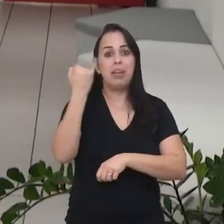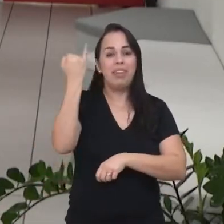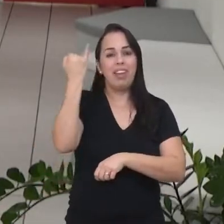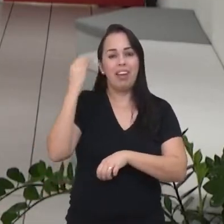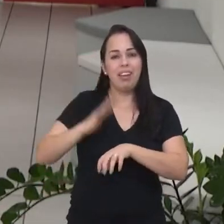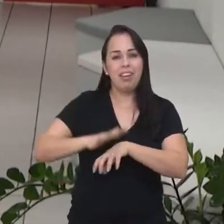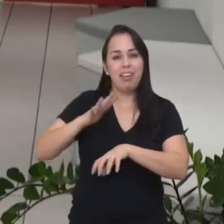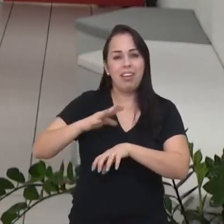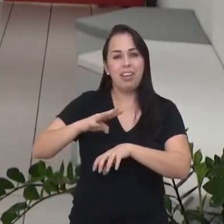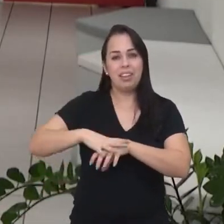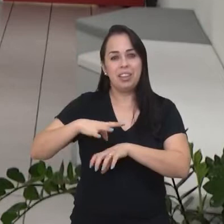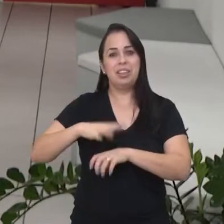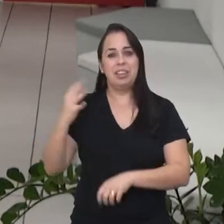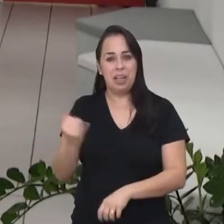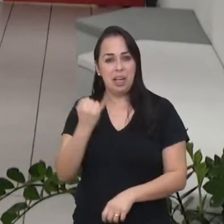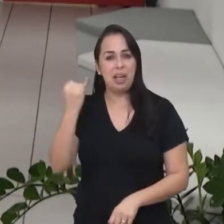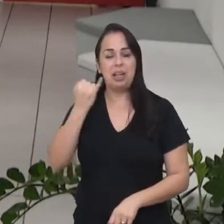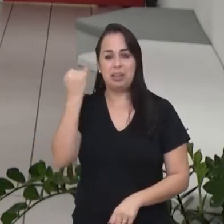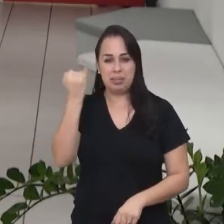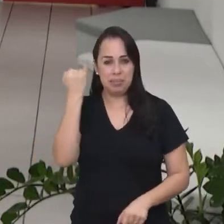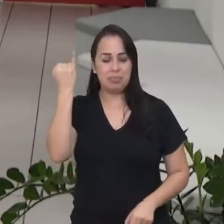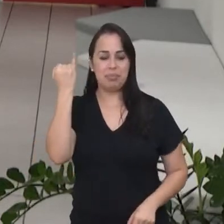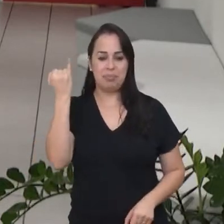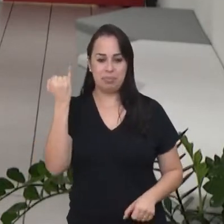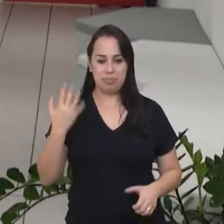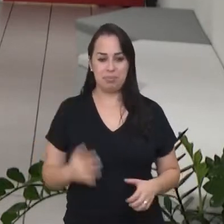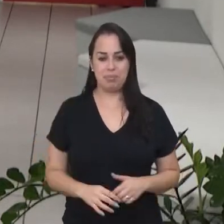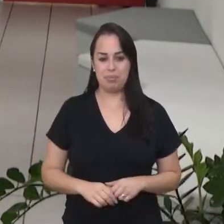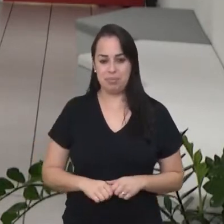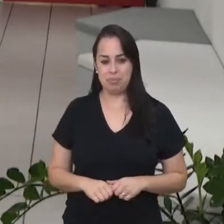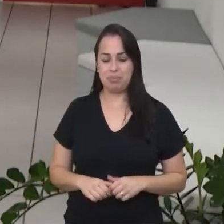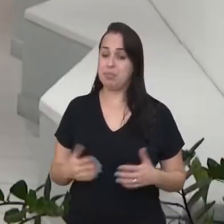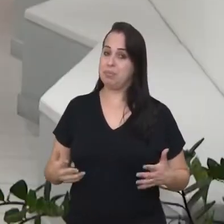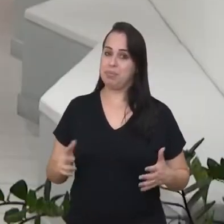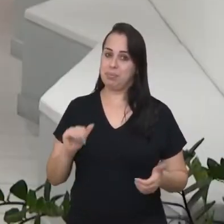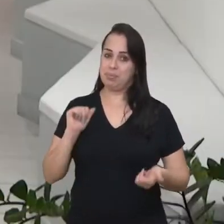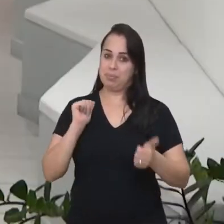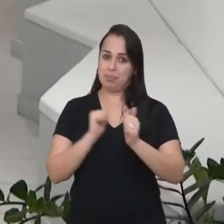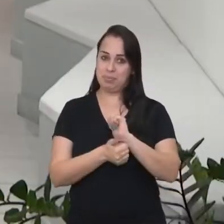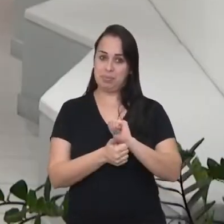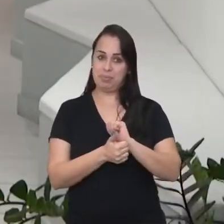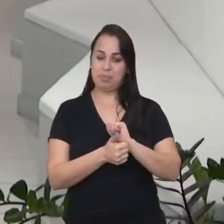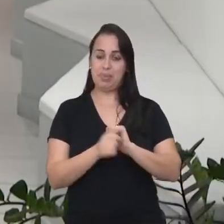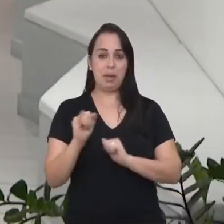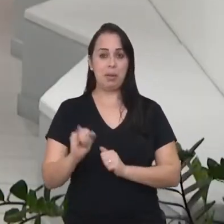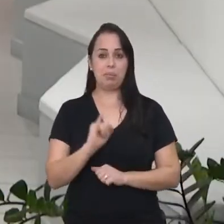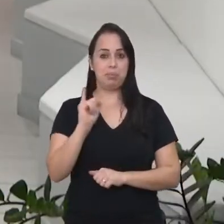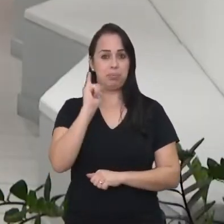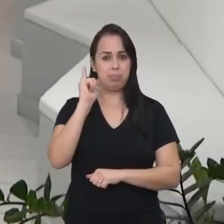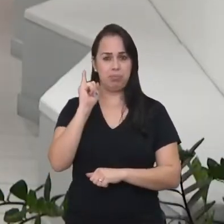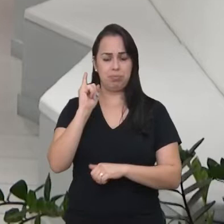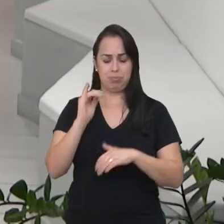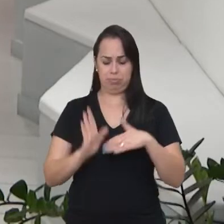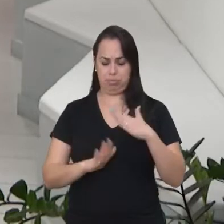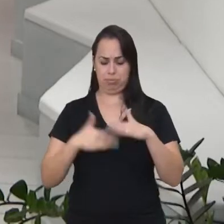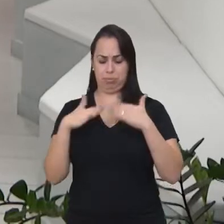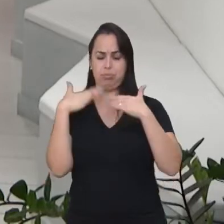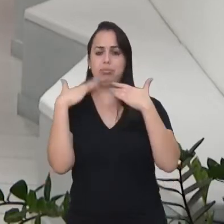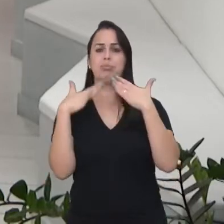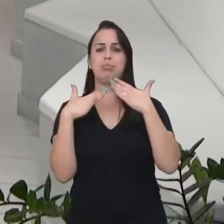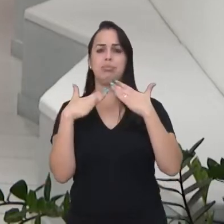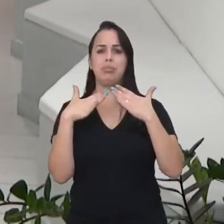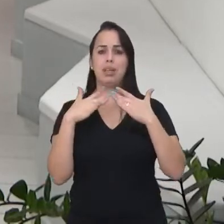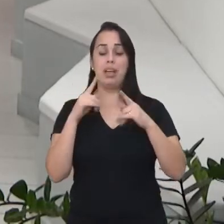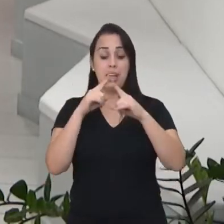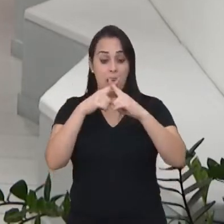maiores ferramentas de educação que nós temos hoje aqui na nossa cidade. O esporte é peça fundamental para o desenvolvimento do ser